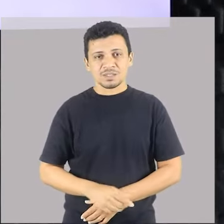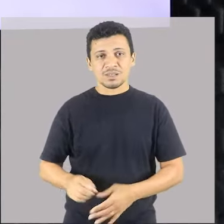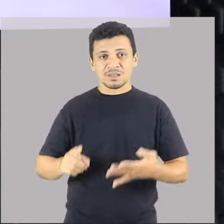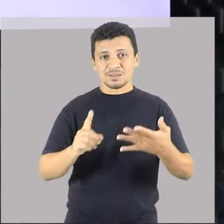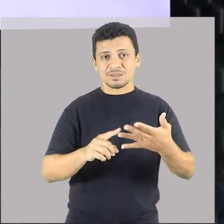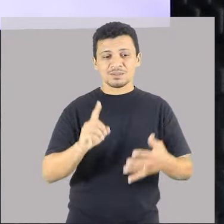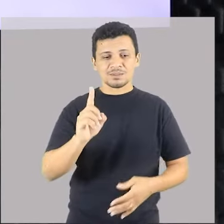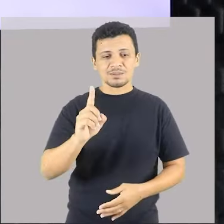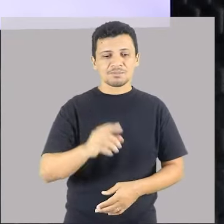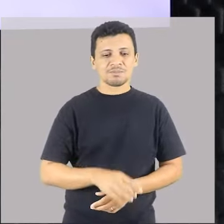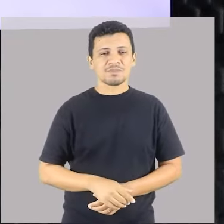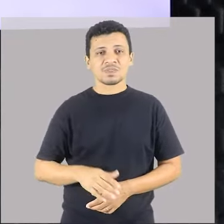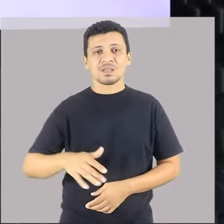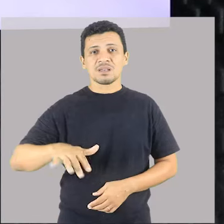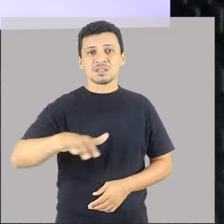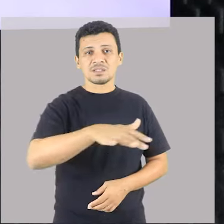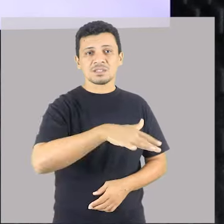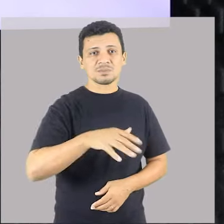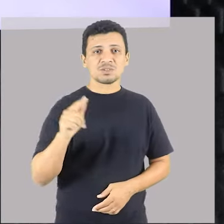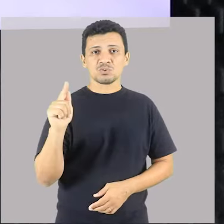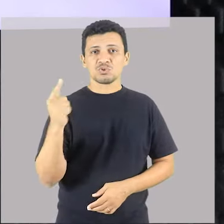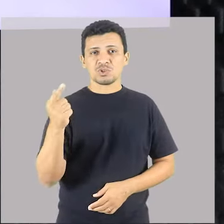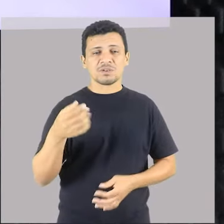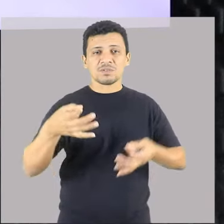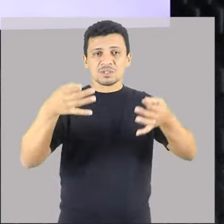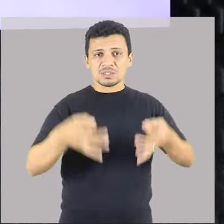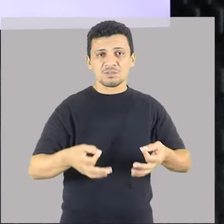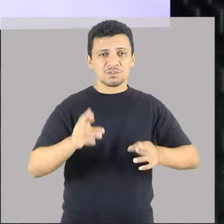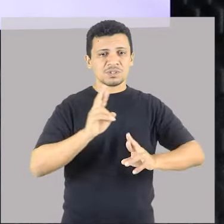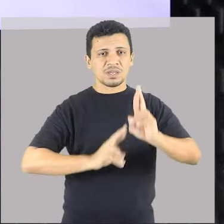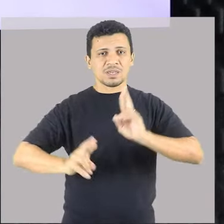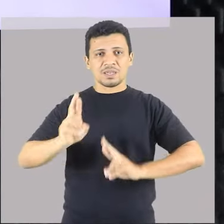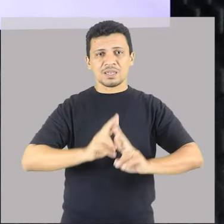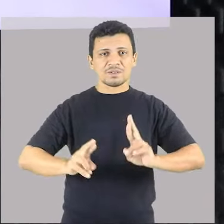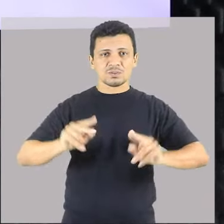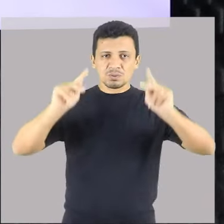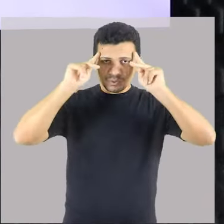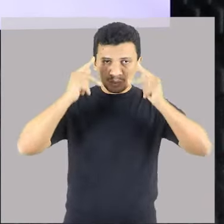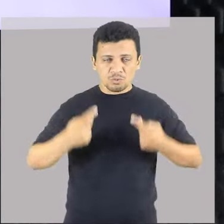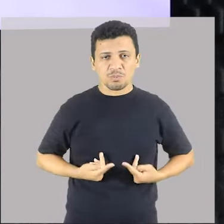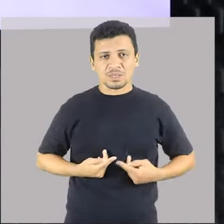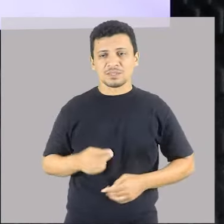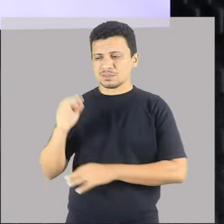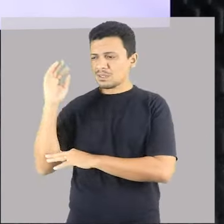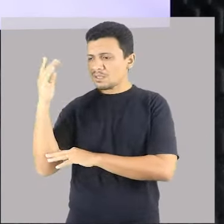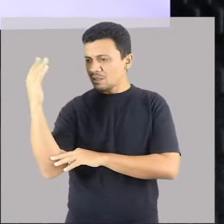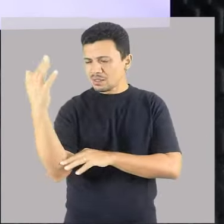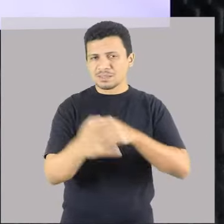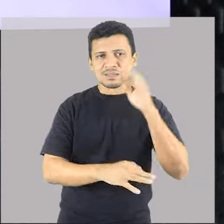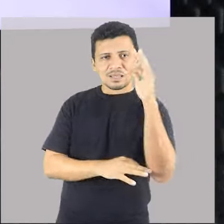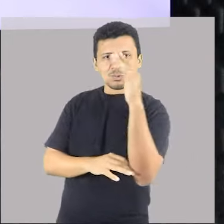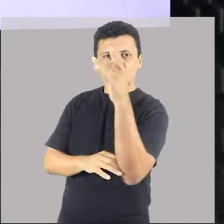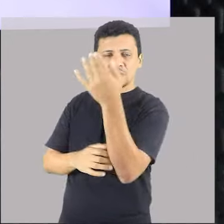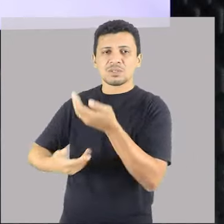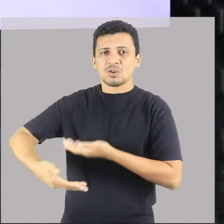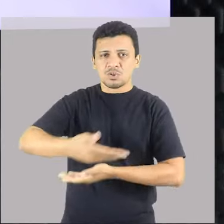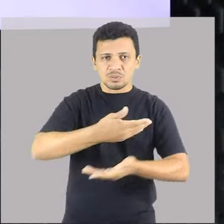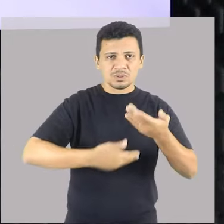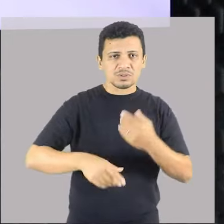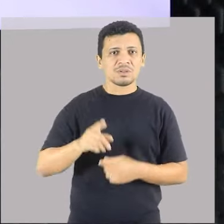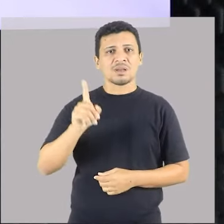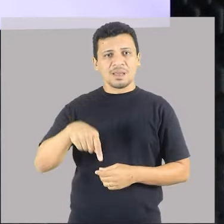letra d o espaço geográfico define que as relações humanas da natureza e suas interações são objeto